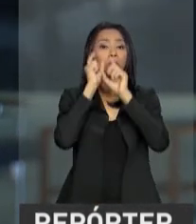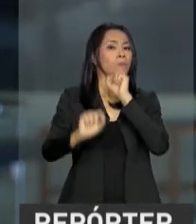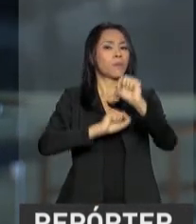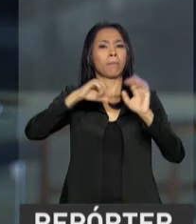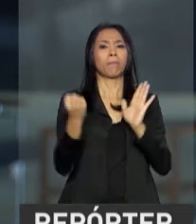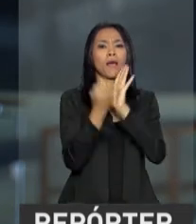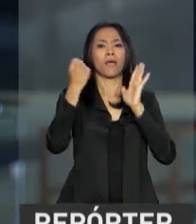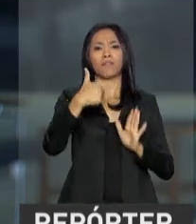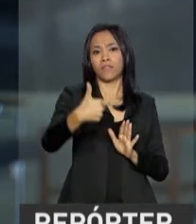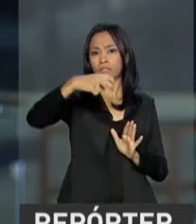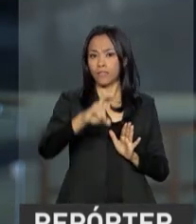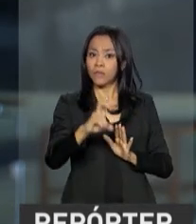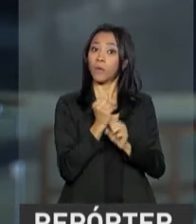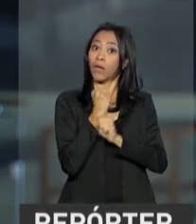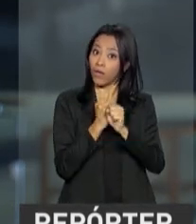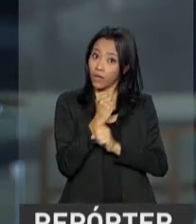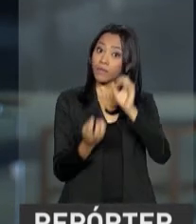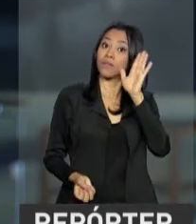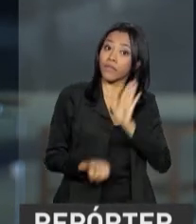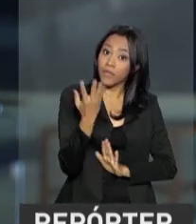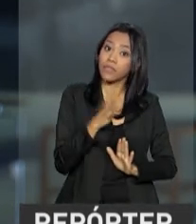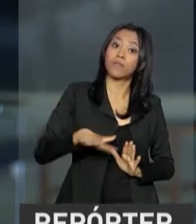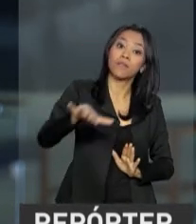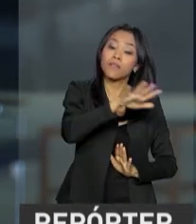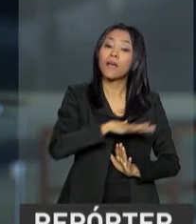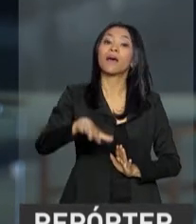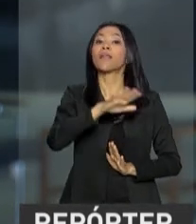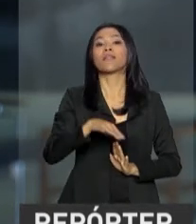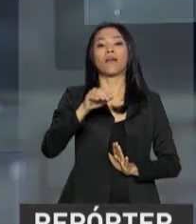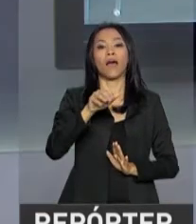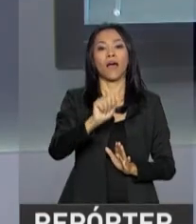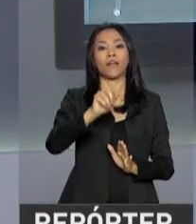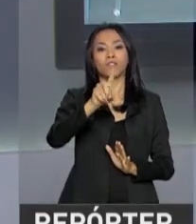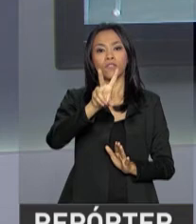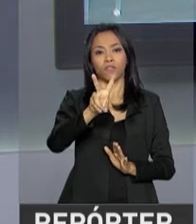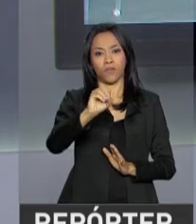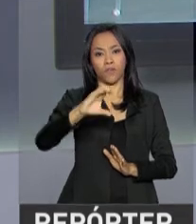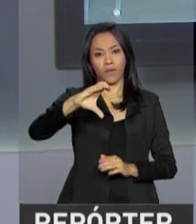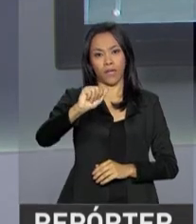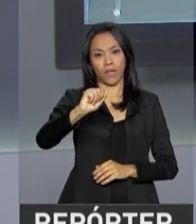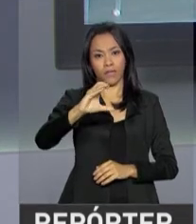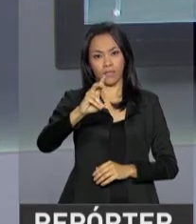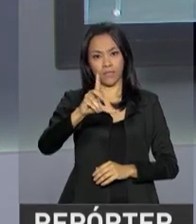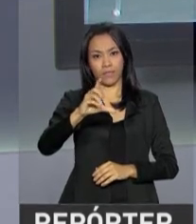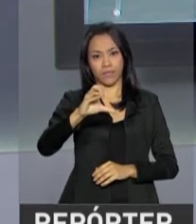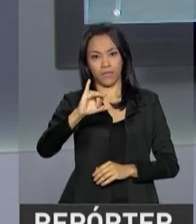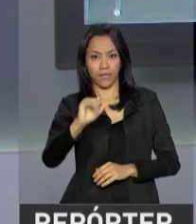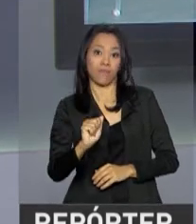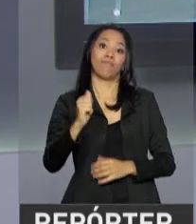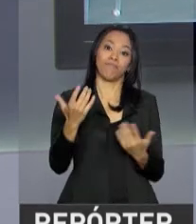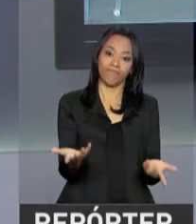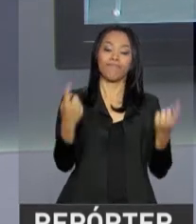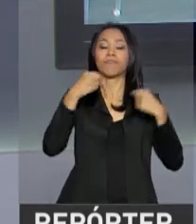os 25 anos de criação da advocacia geral da união a isso com você muito obrigada nem pelas suas informações